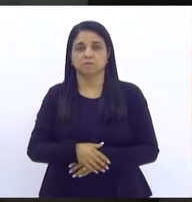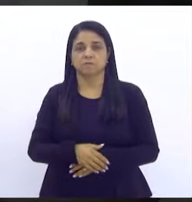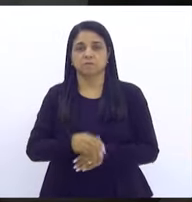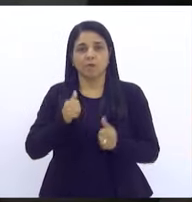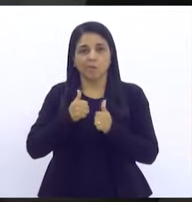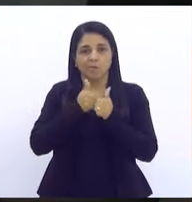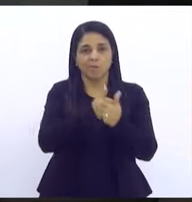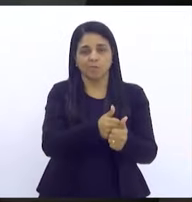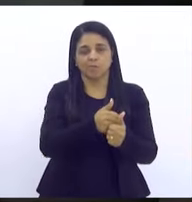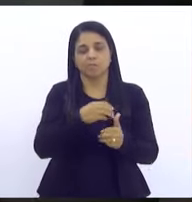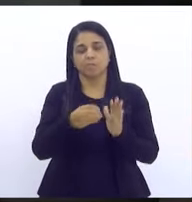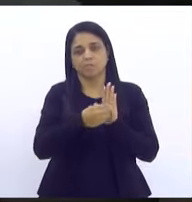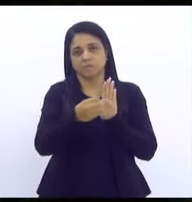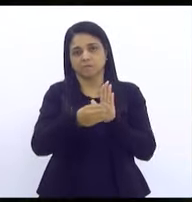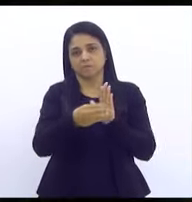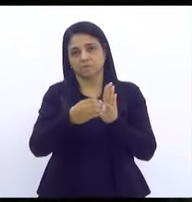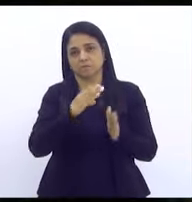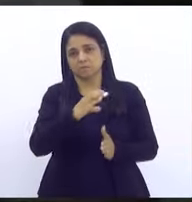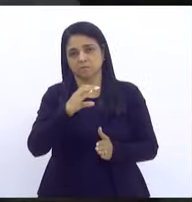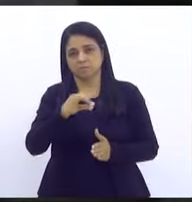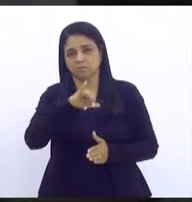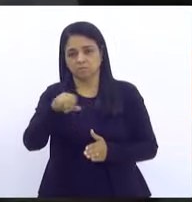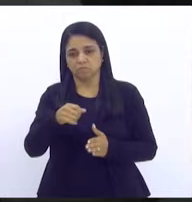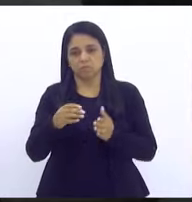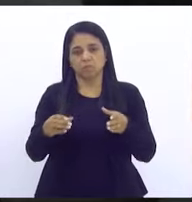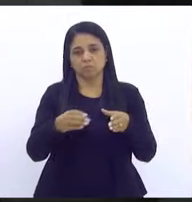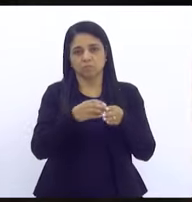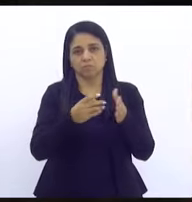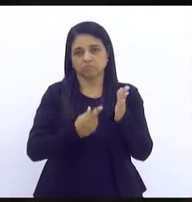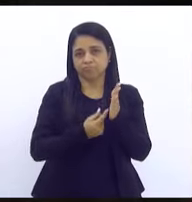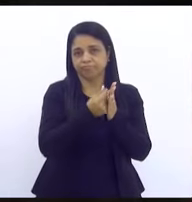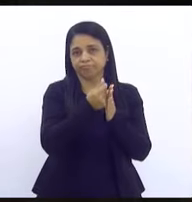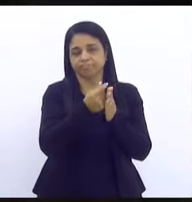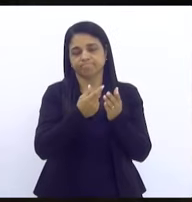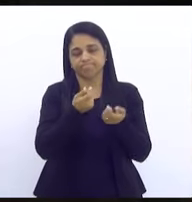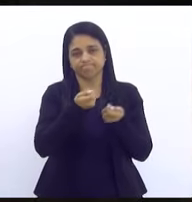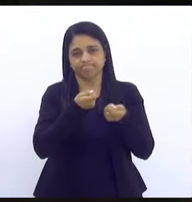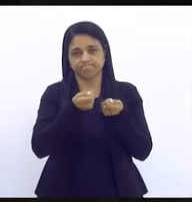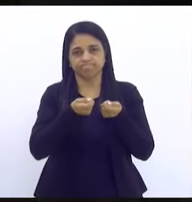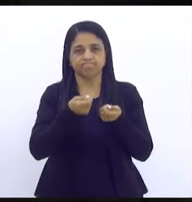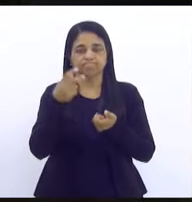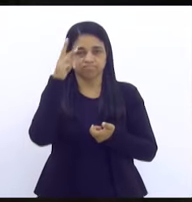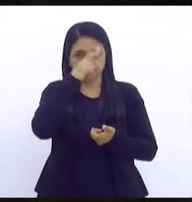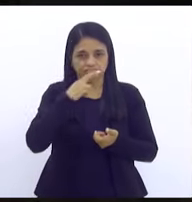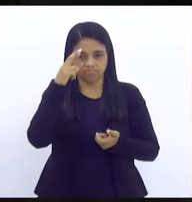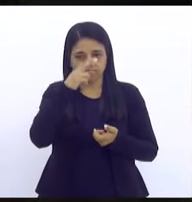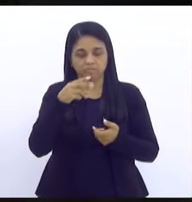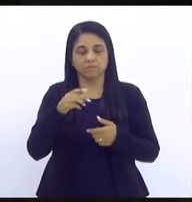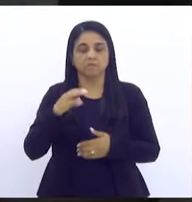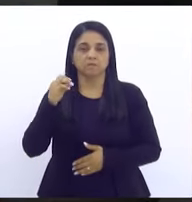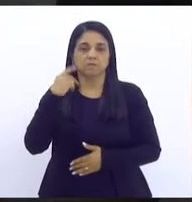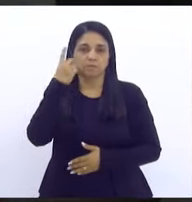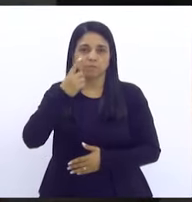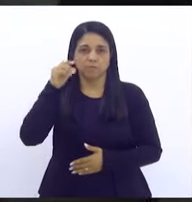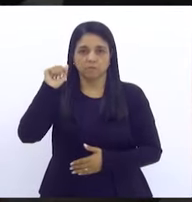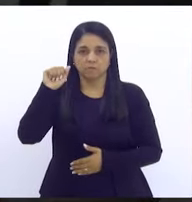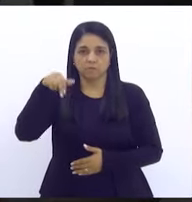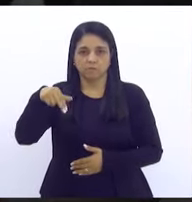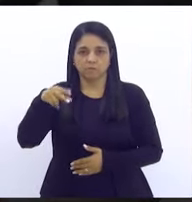Acompanhe o parecer da CCJ, senhora presidente. Pela Comissão de Orçamento, Finanças, Fiscalização Financeira e Controle, deputado André Correia.